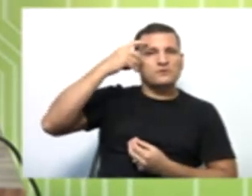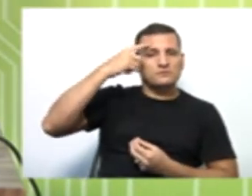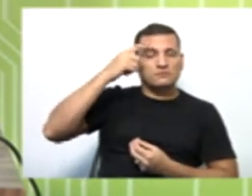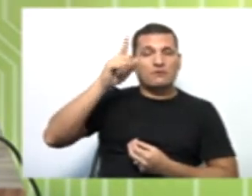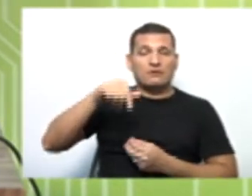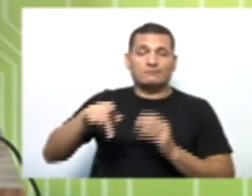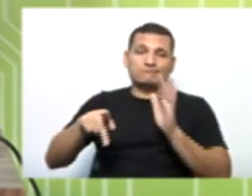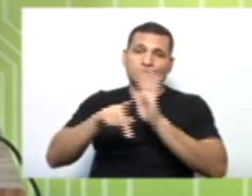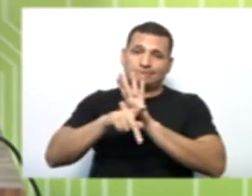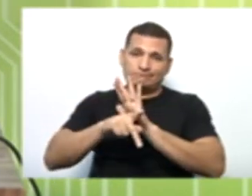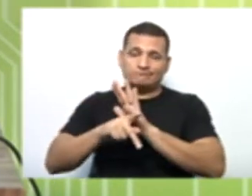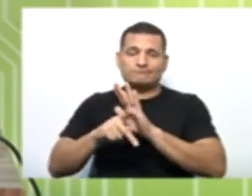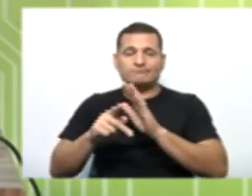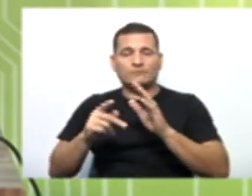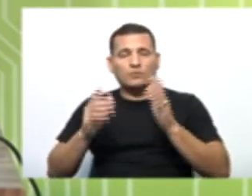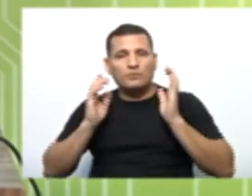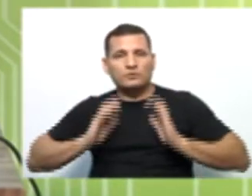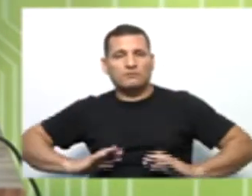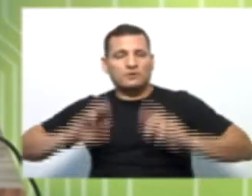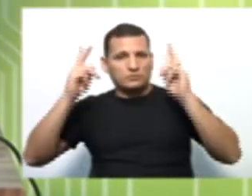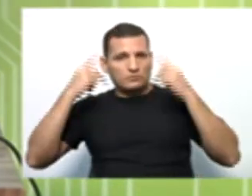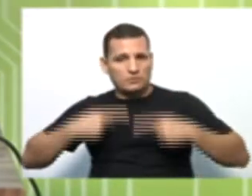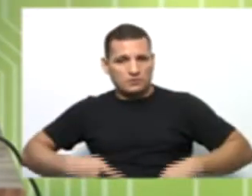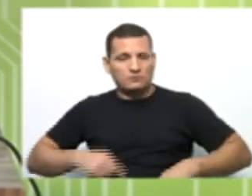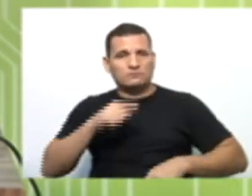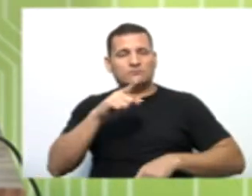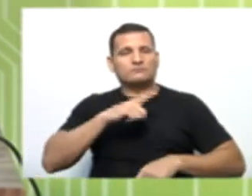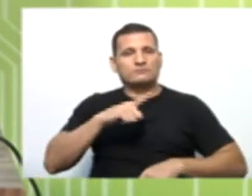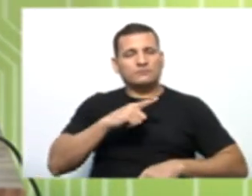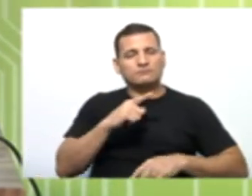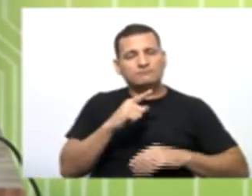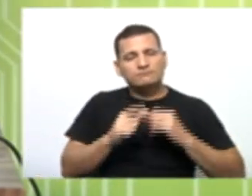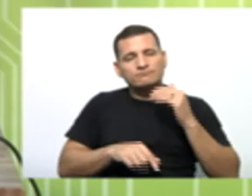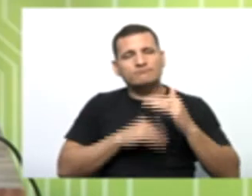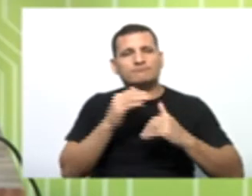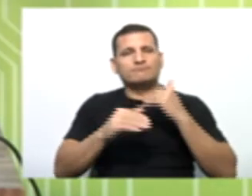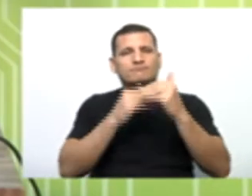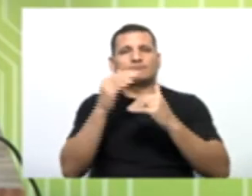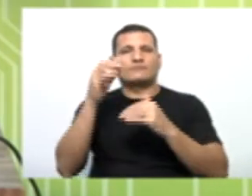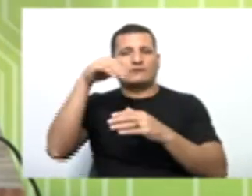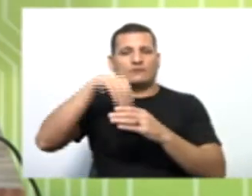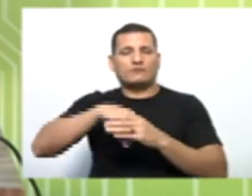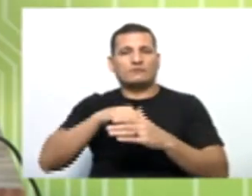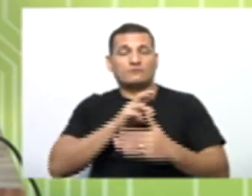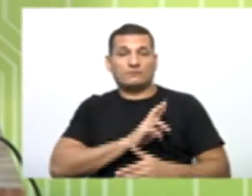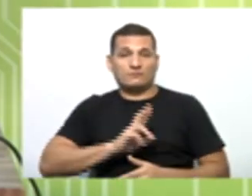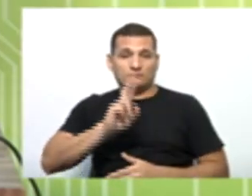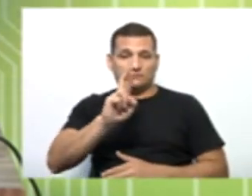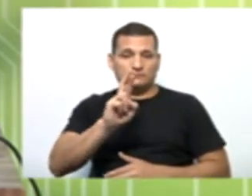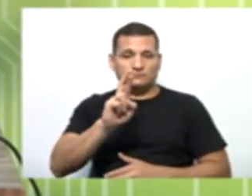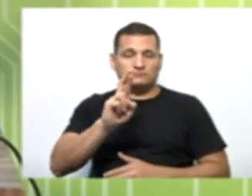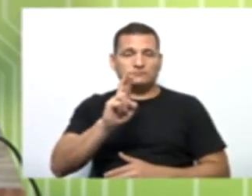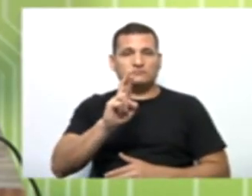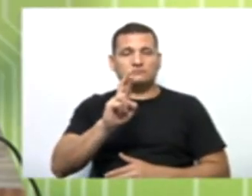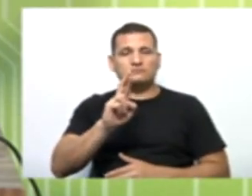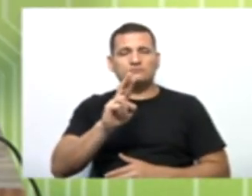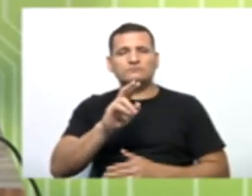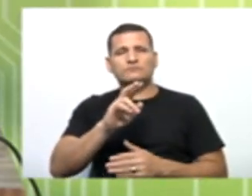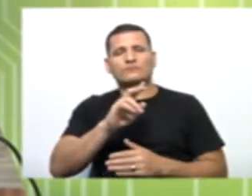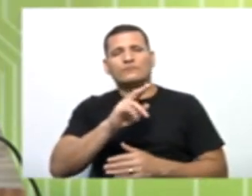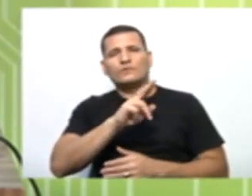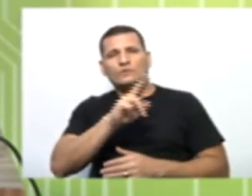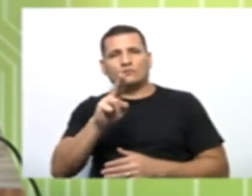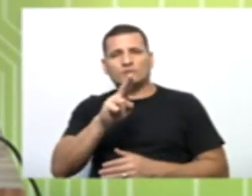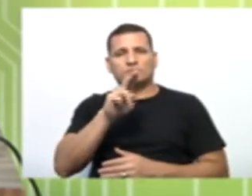faz parte de uma conduta humana e que foi construído por princípios éticos e morais dentro de uma religião chamada pelo Ocidente